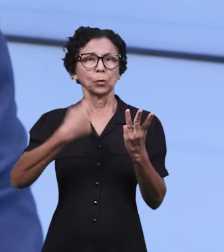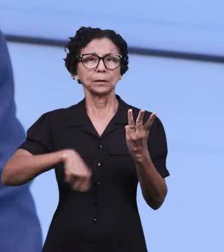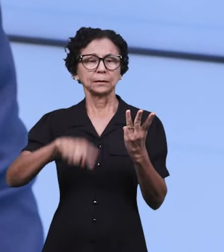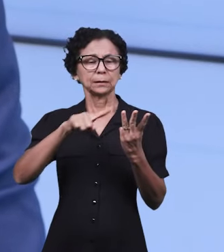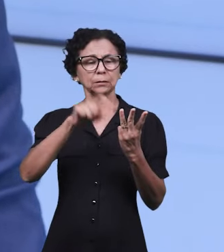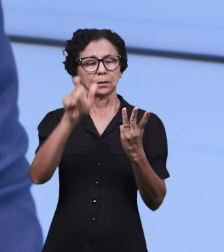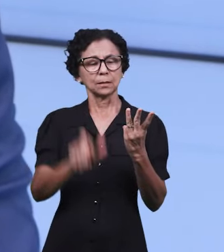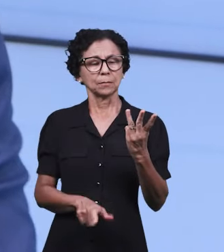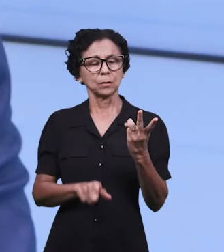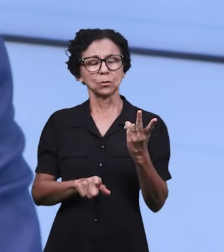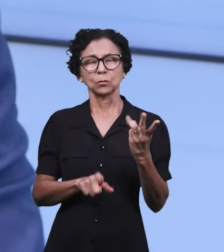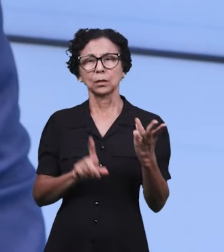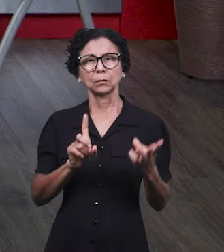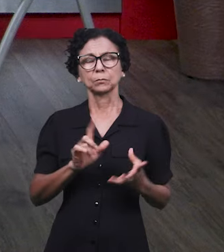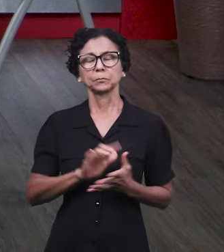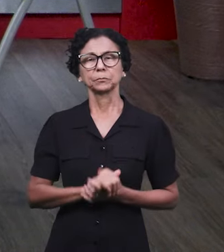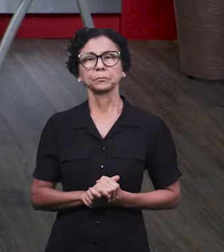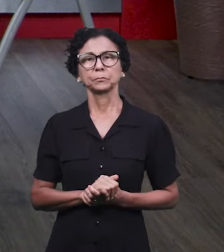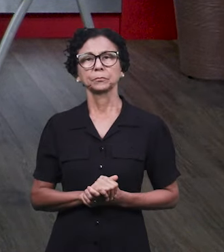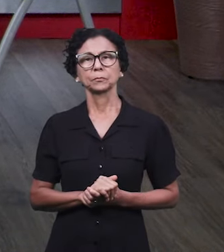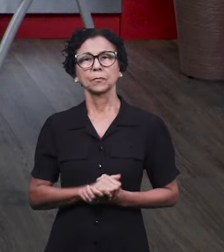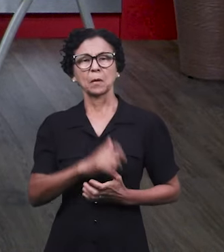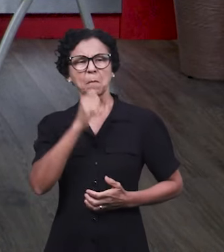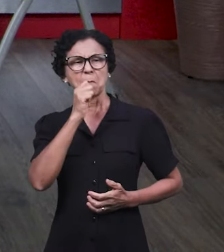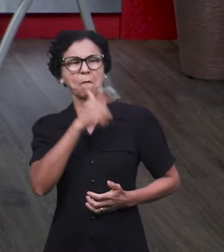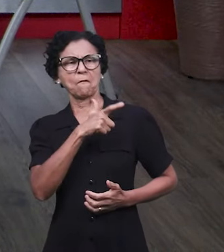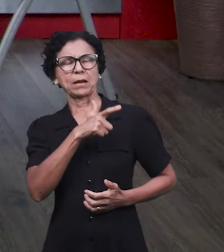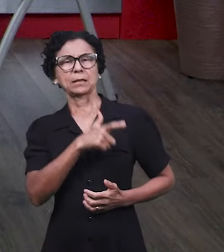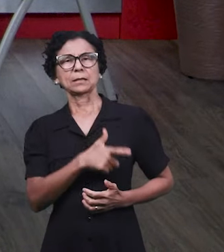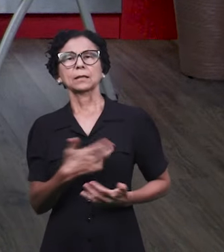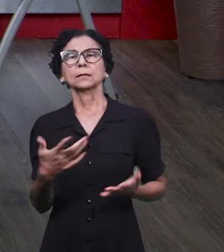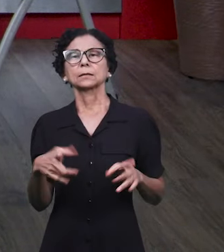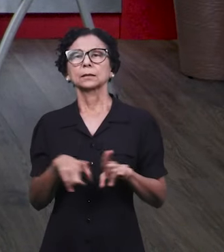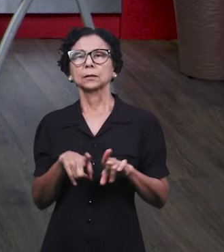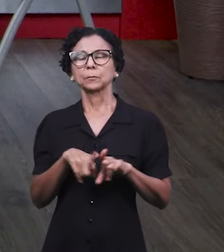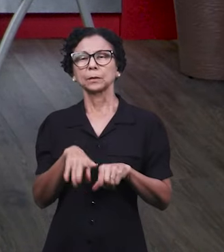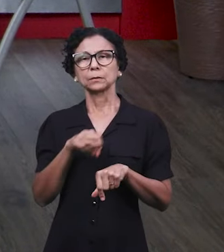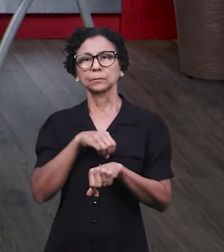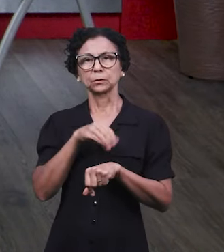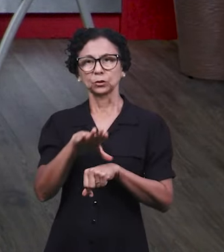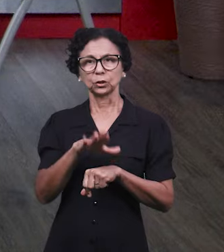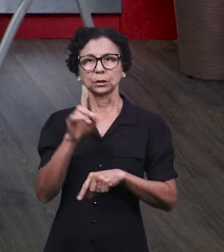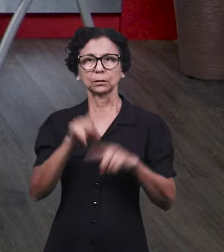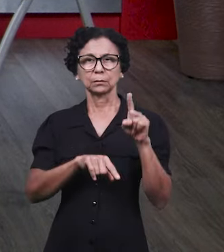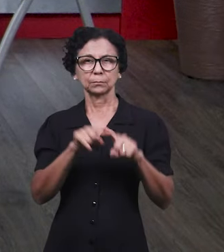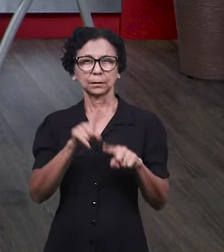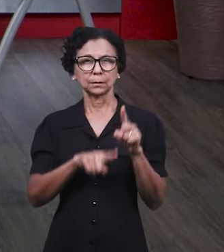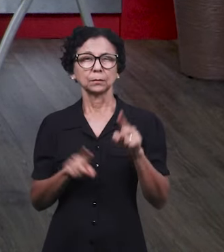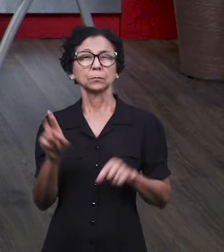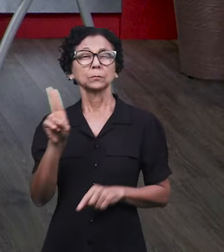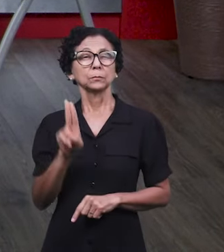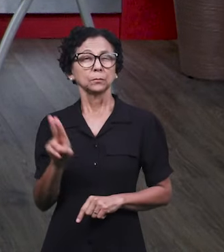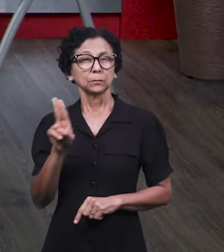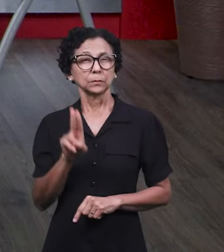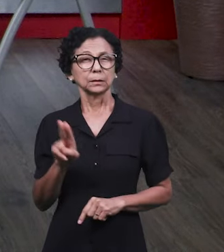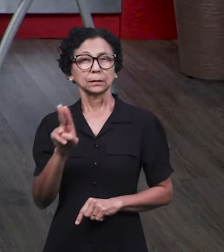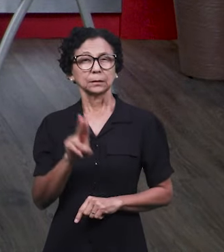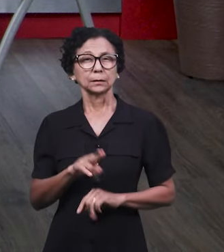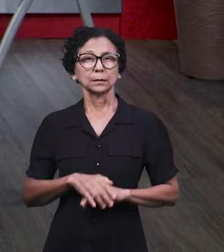tenha escutado porque é uma ofensa e todo cuidado e nós até sugerimos um instrumento eh muito utilizado